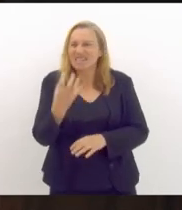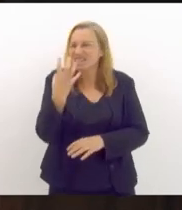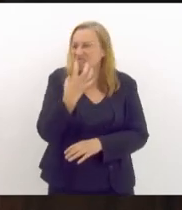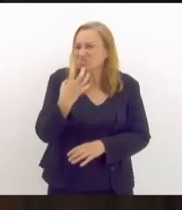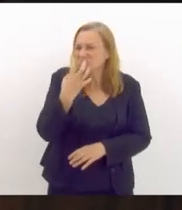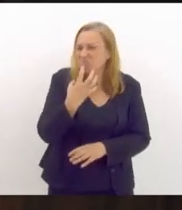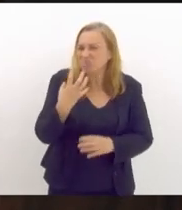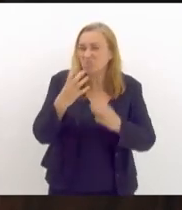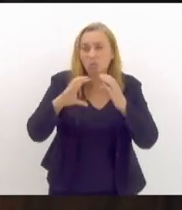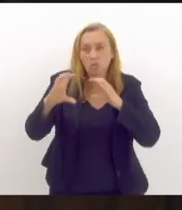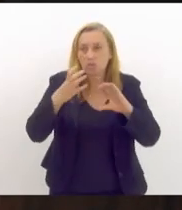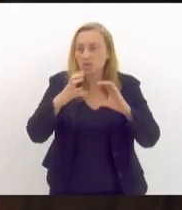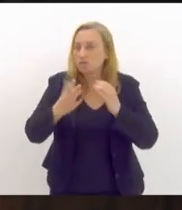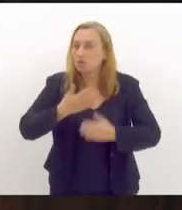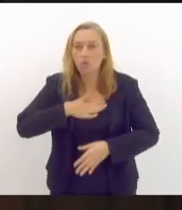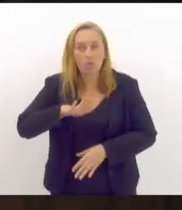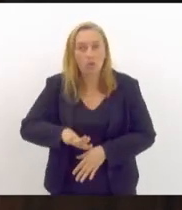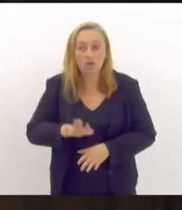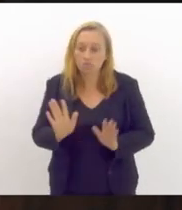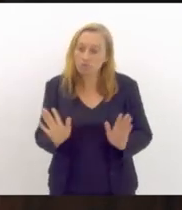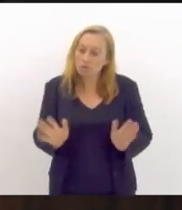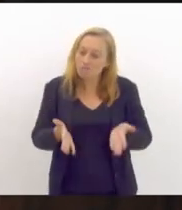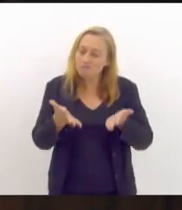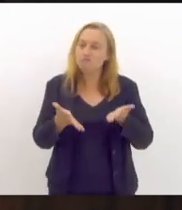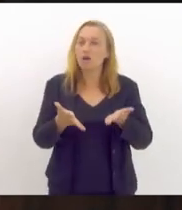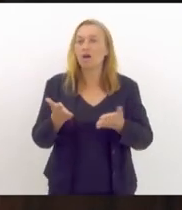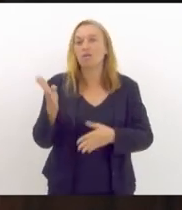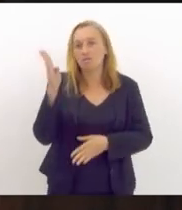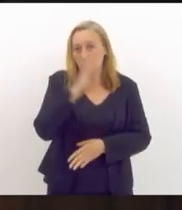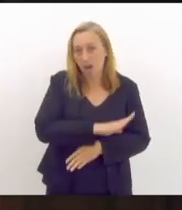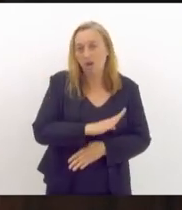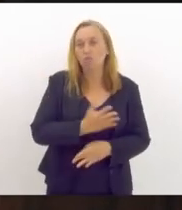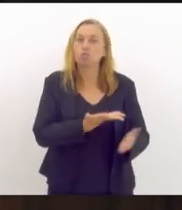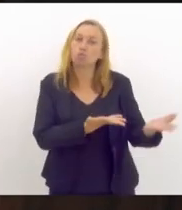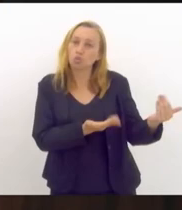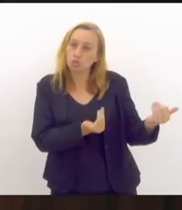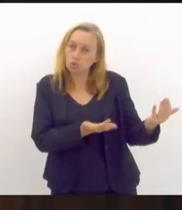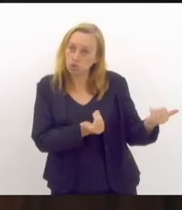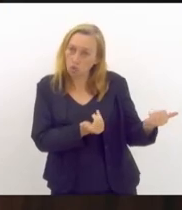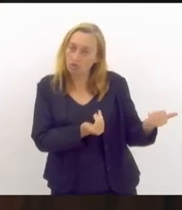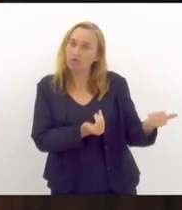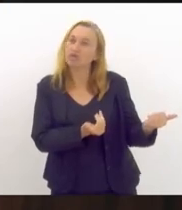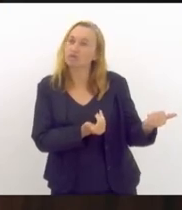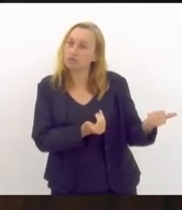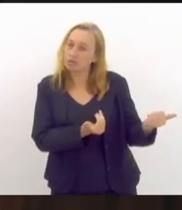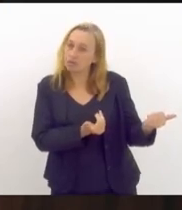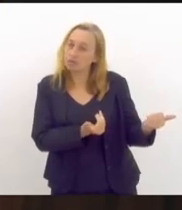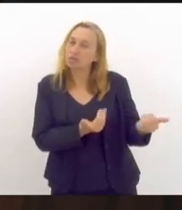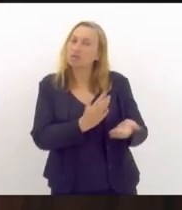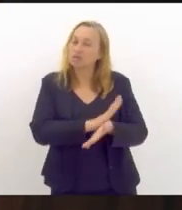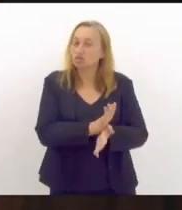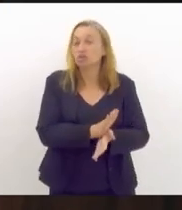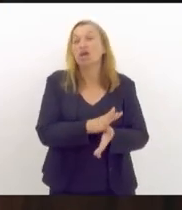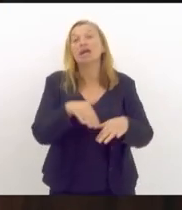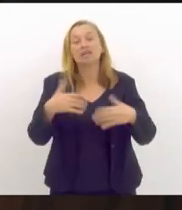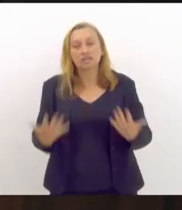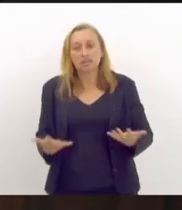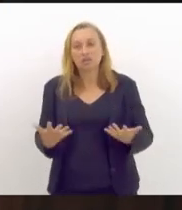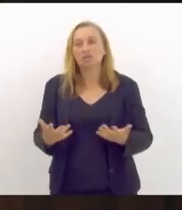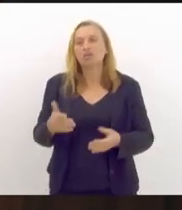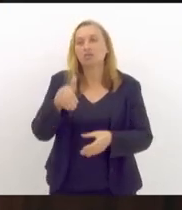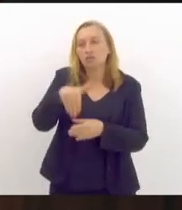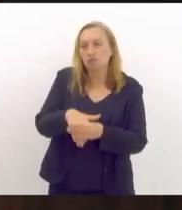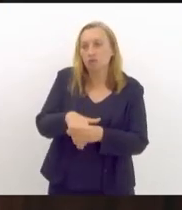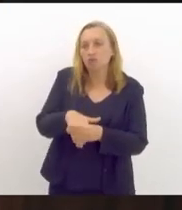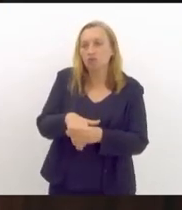muito me irrita porque estimula mal a juventude a nossa juventude que está sendo destruída então Quero conseguir